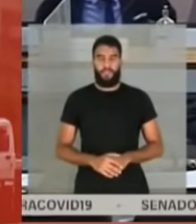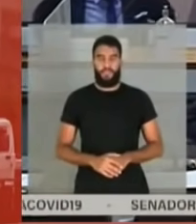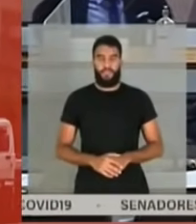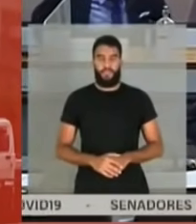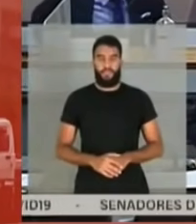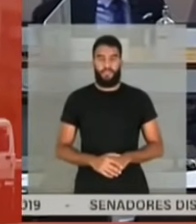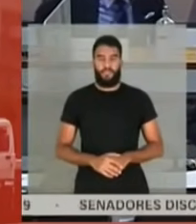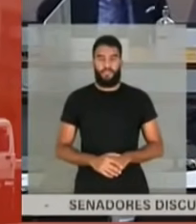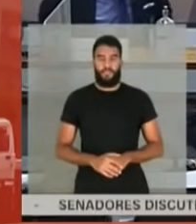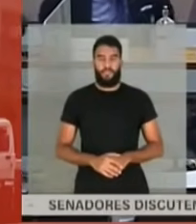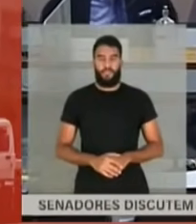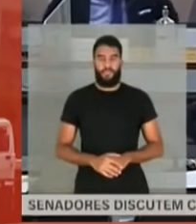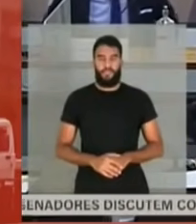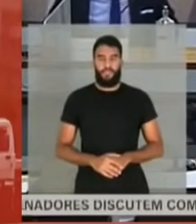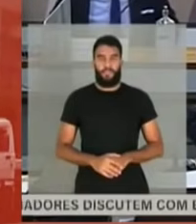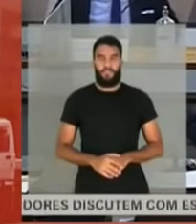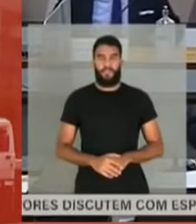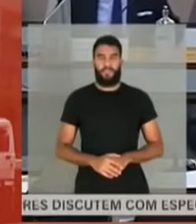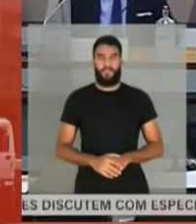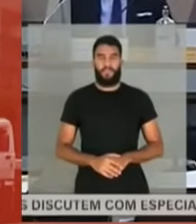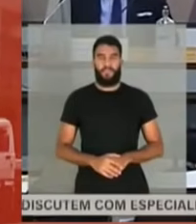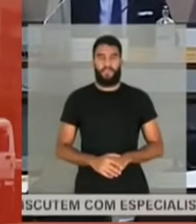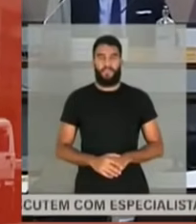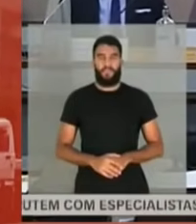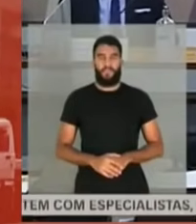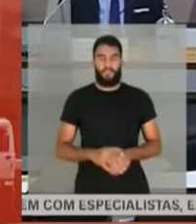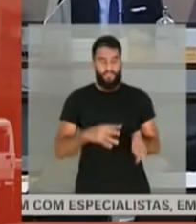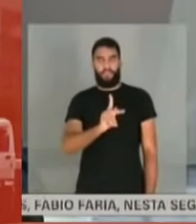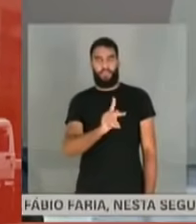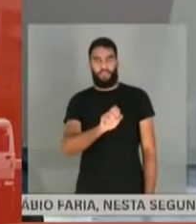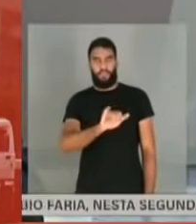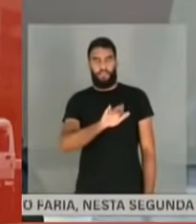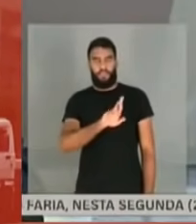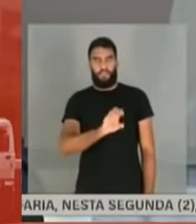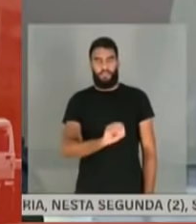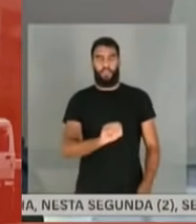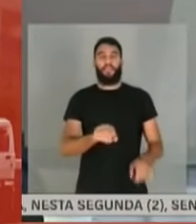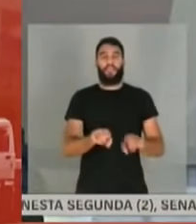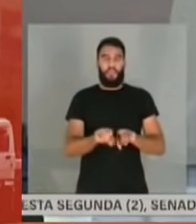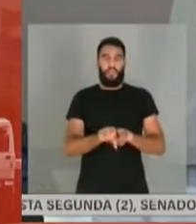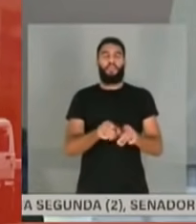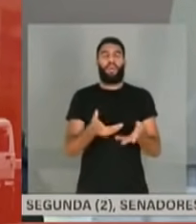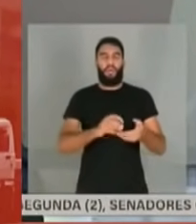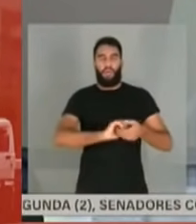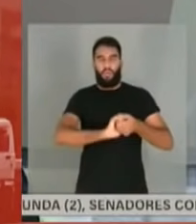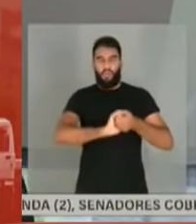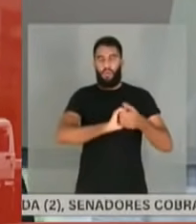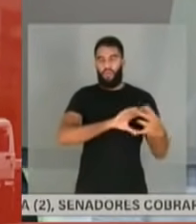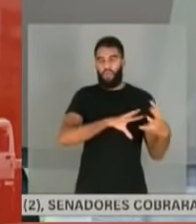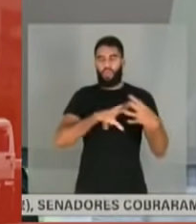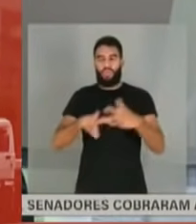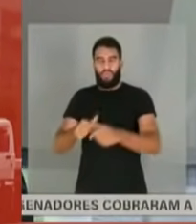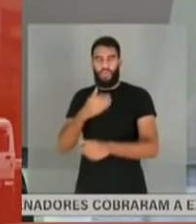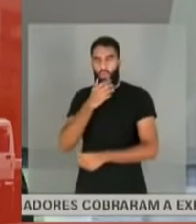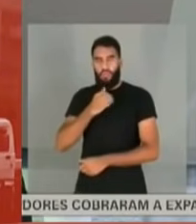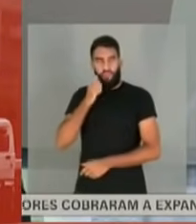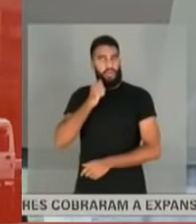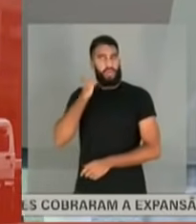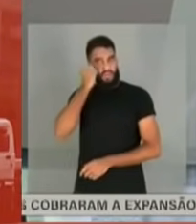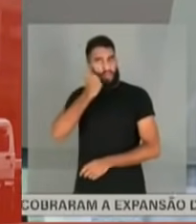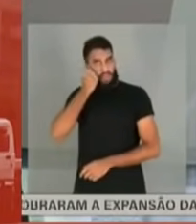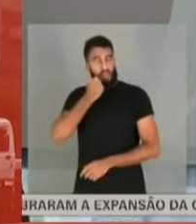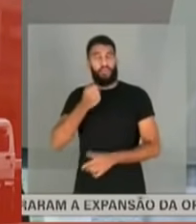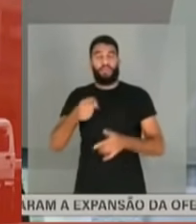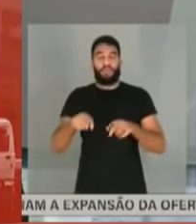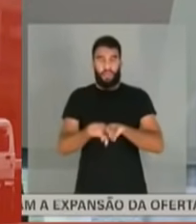muito curiosa, porque ele aparece, em alguns casos, como representando o ministério nas negociações.